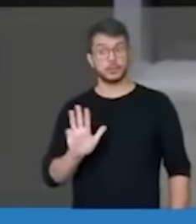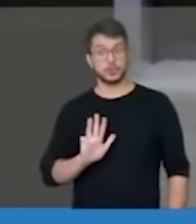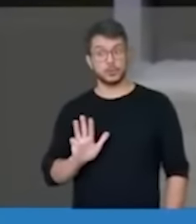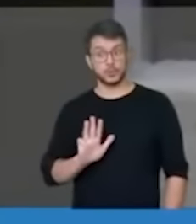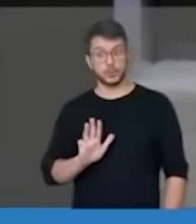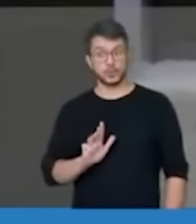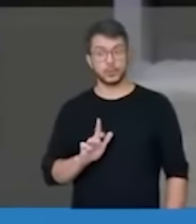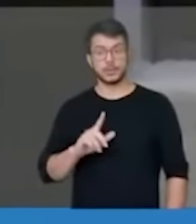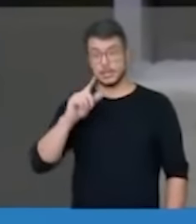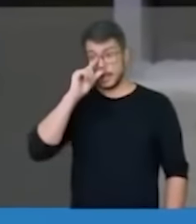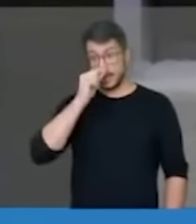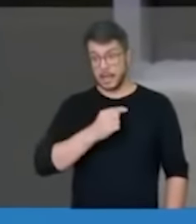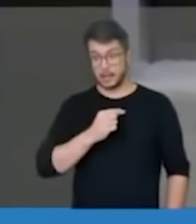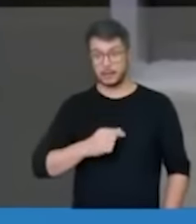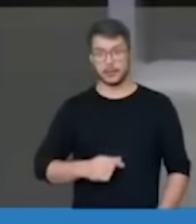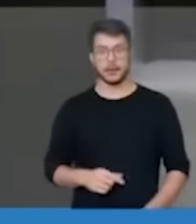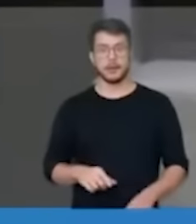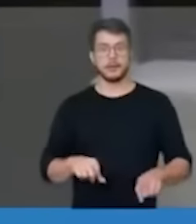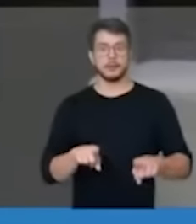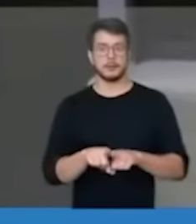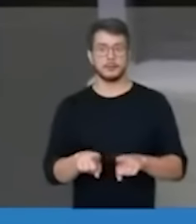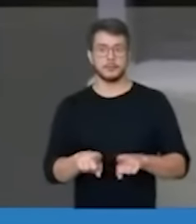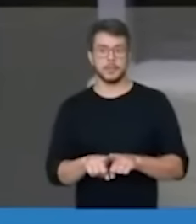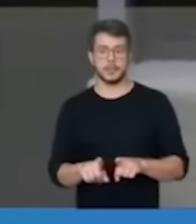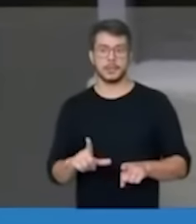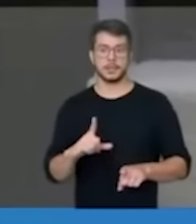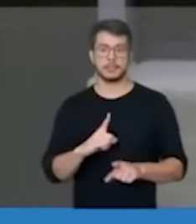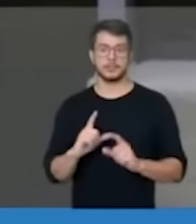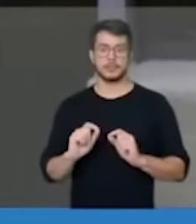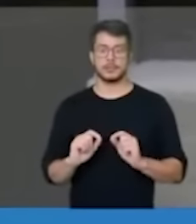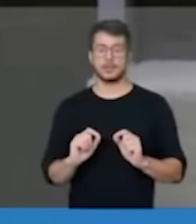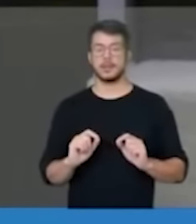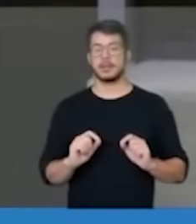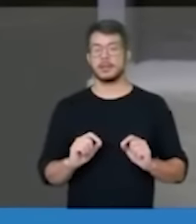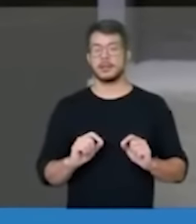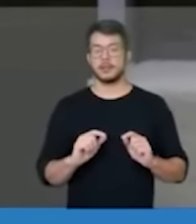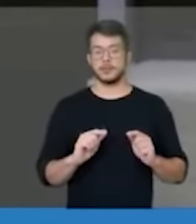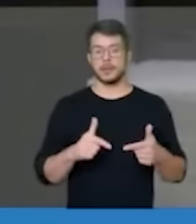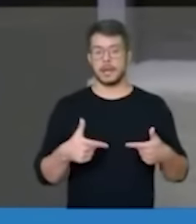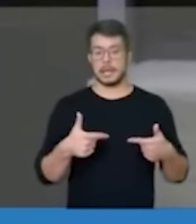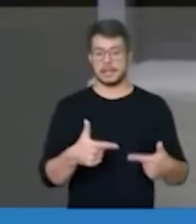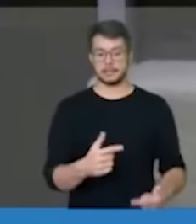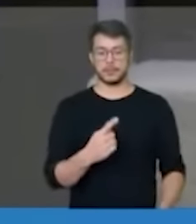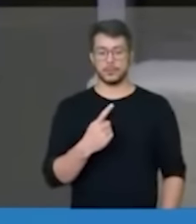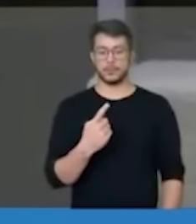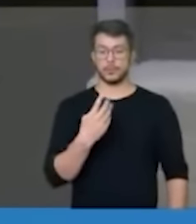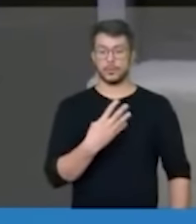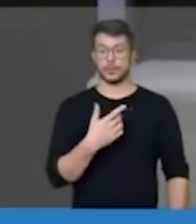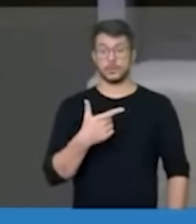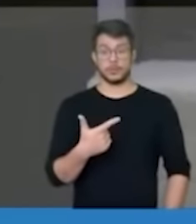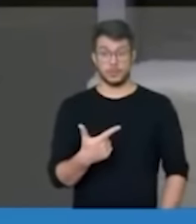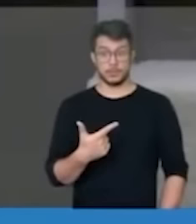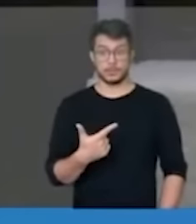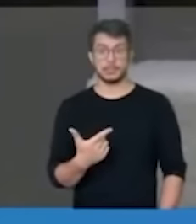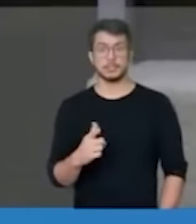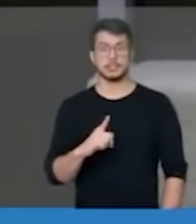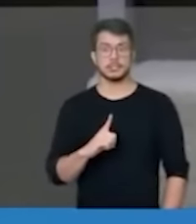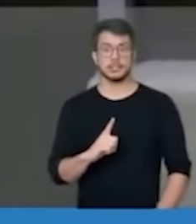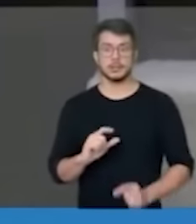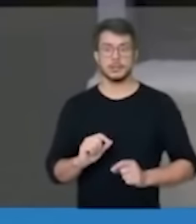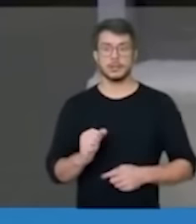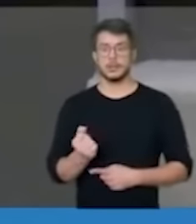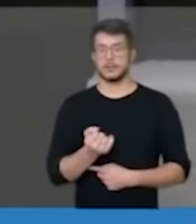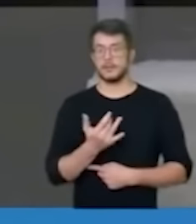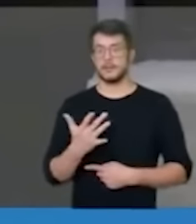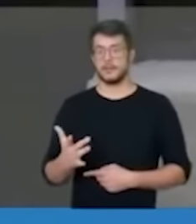tem mais, tem a Operação 142, que foi encontrada na mesa do assessor do Braga Neto, com várias ações, e uma delas é: Lula não